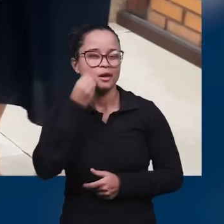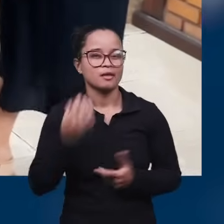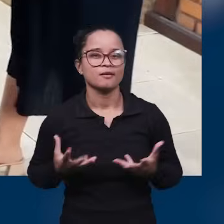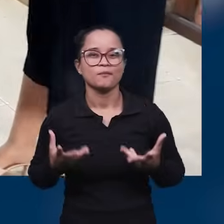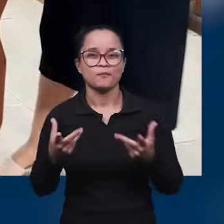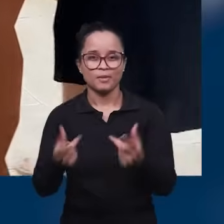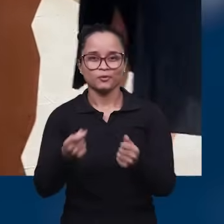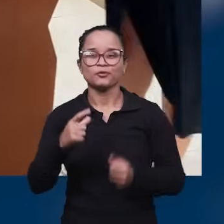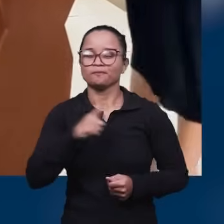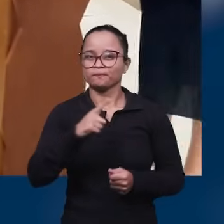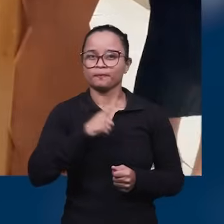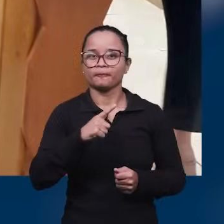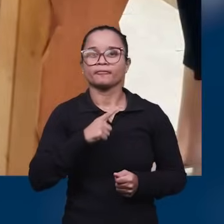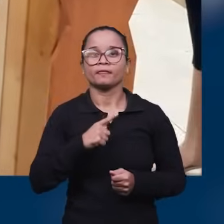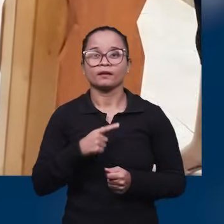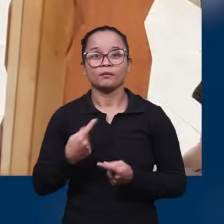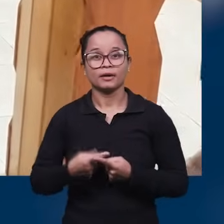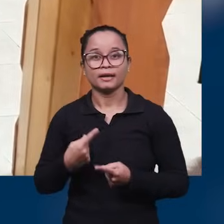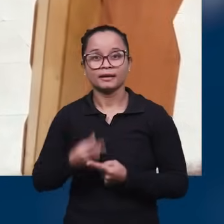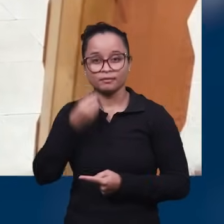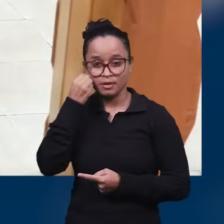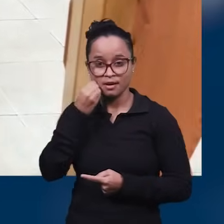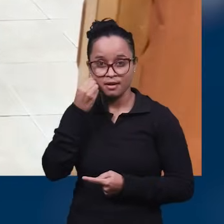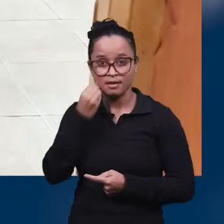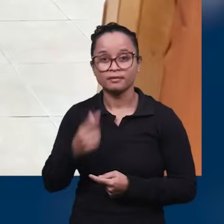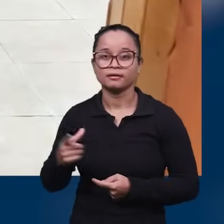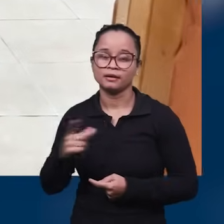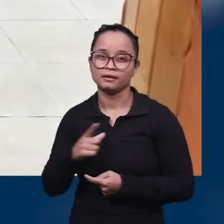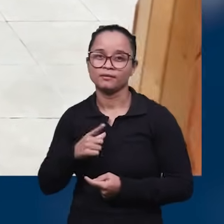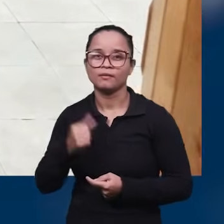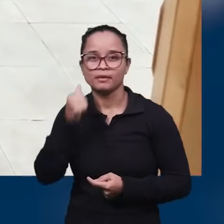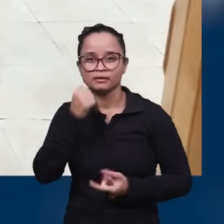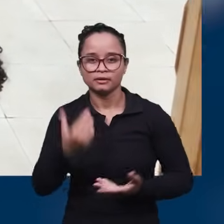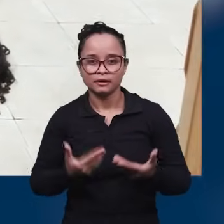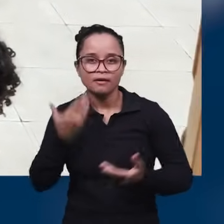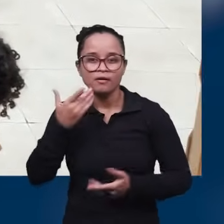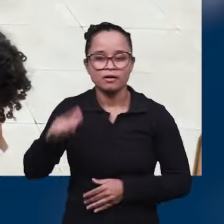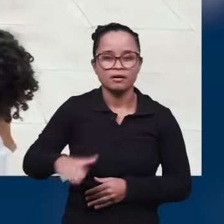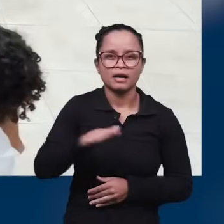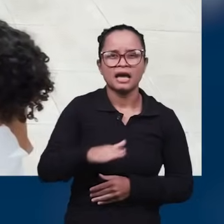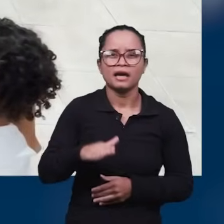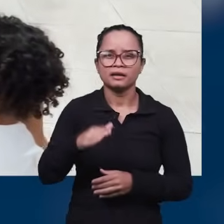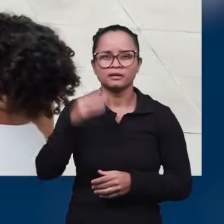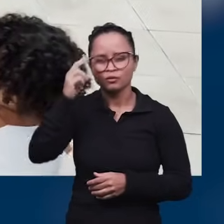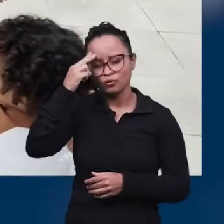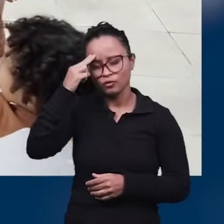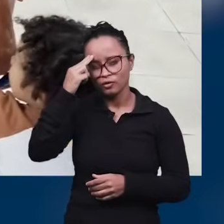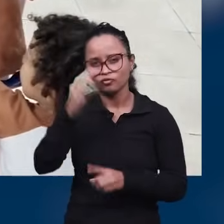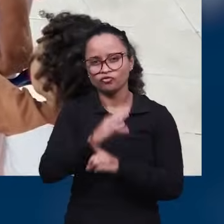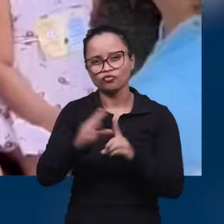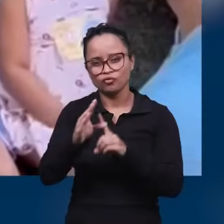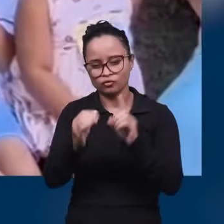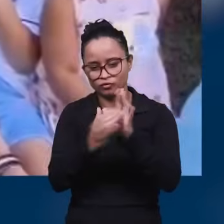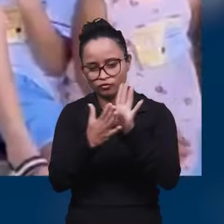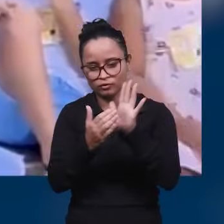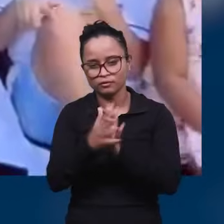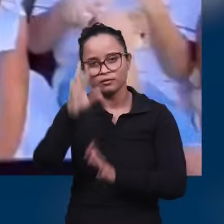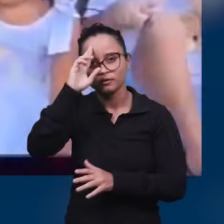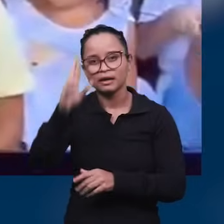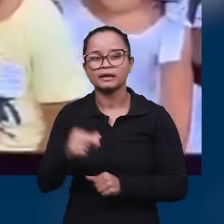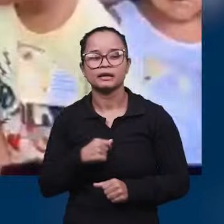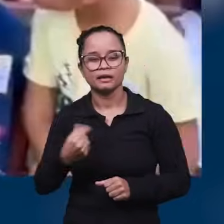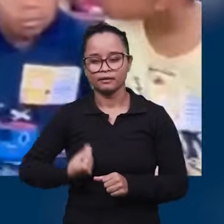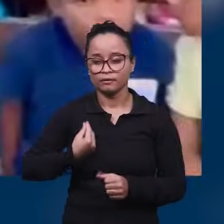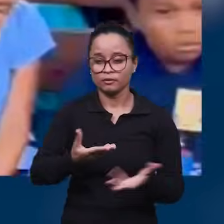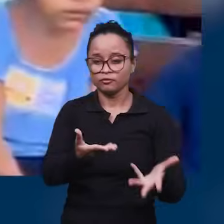de um culto de louvor ao Senhor e ela esteve em um culto, foi convidada a participar conosco do Seminário das Crianças e ela veio, trouxe os pais